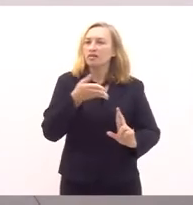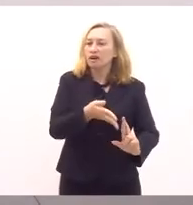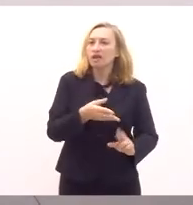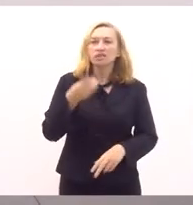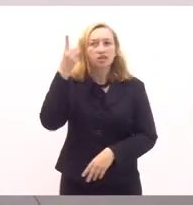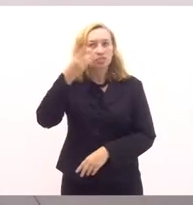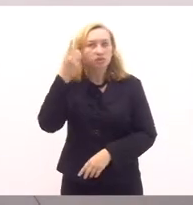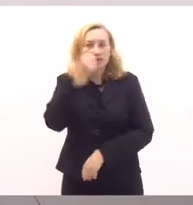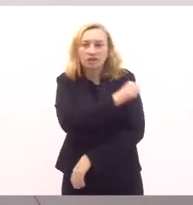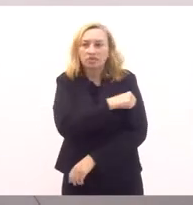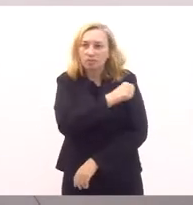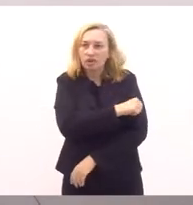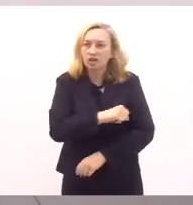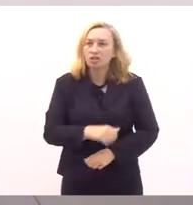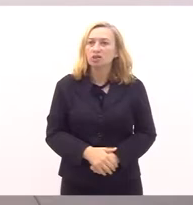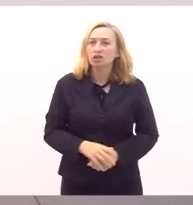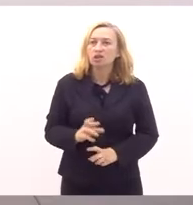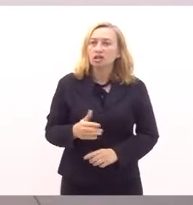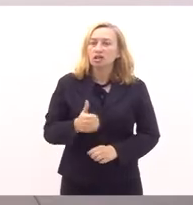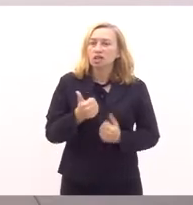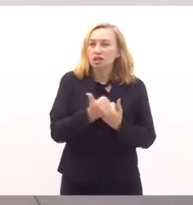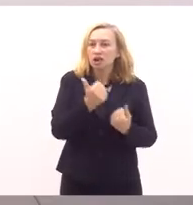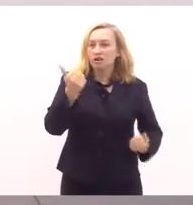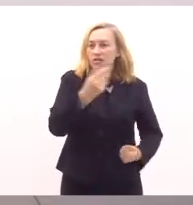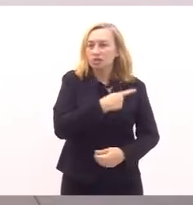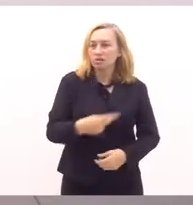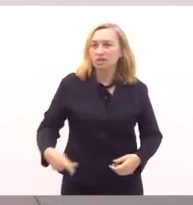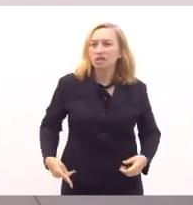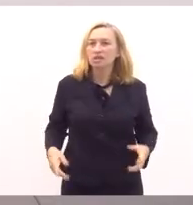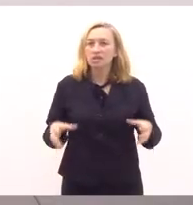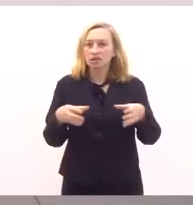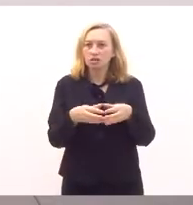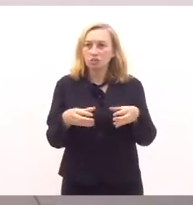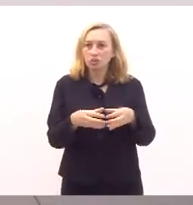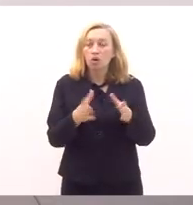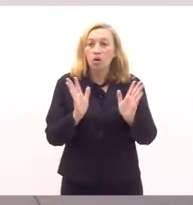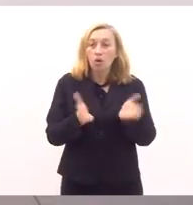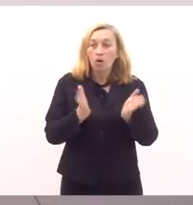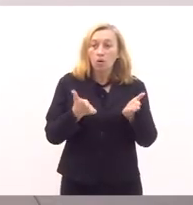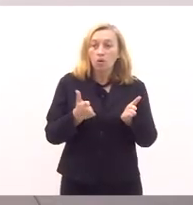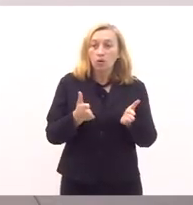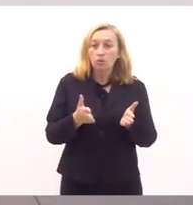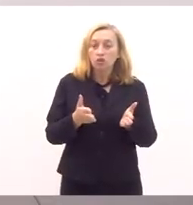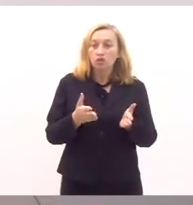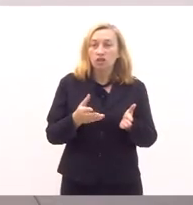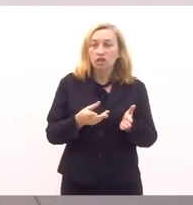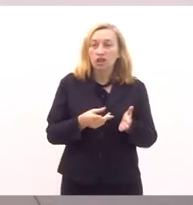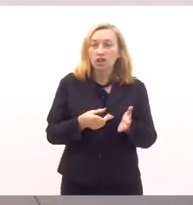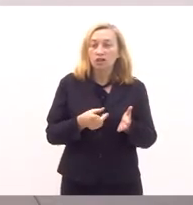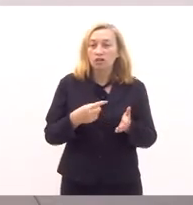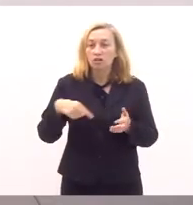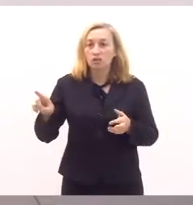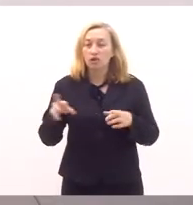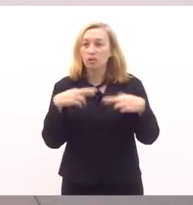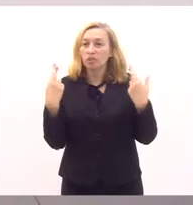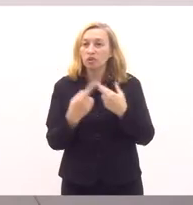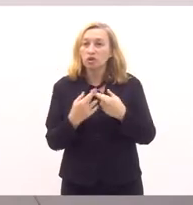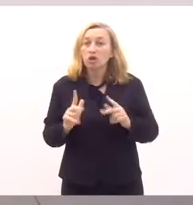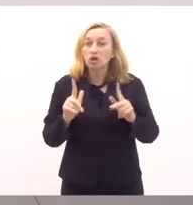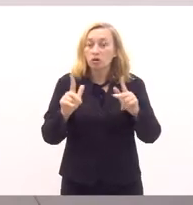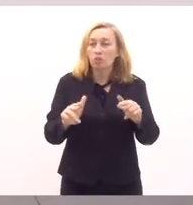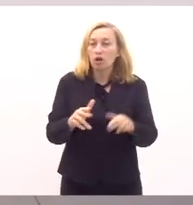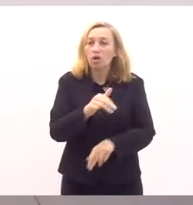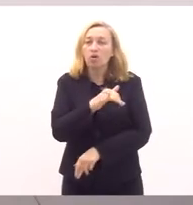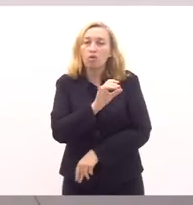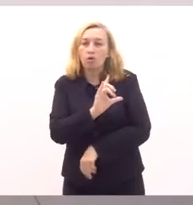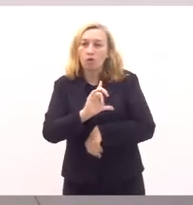deputada enfermeira Rejane, que é vice-presidenta dessa comissão. Ela hoje está numa agenda nesse mesmo horário, mas o assessor dela,